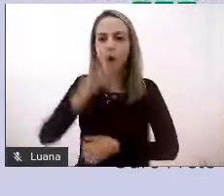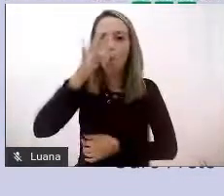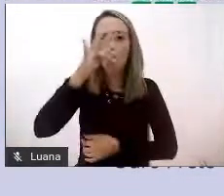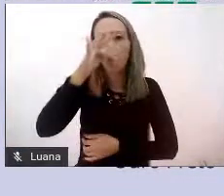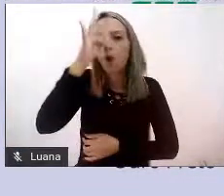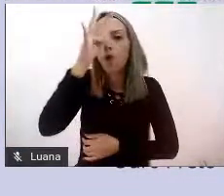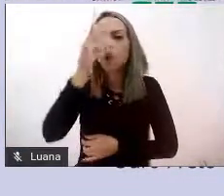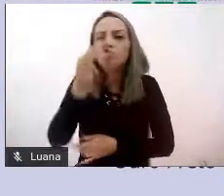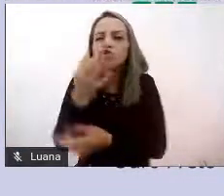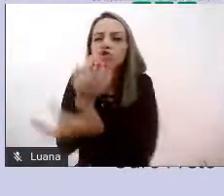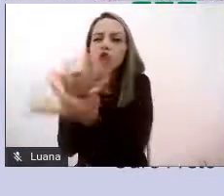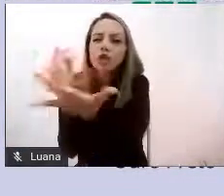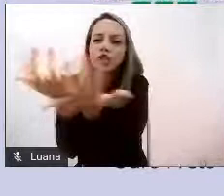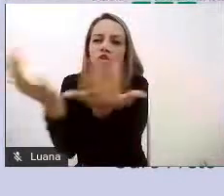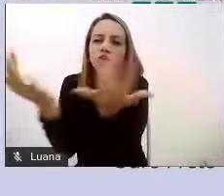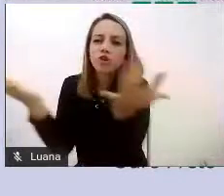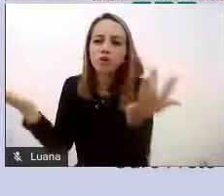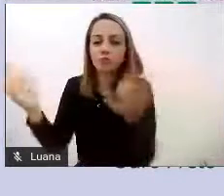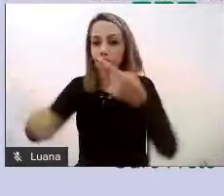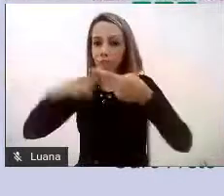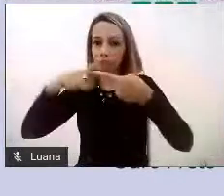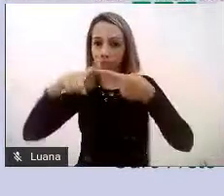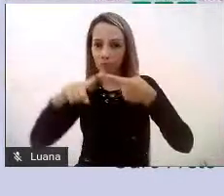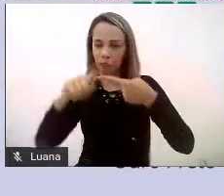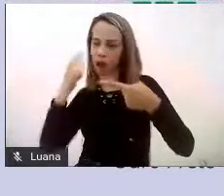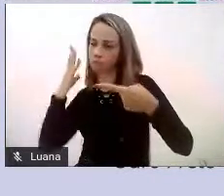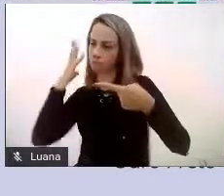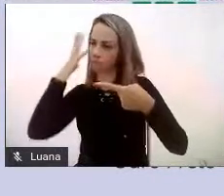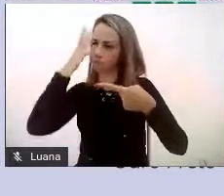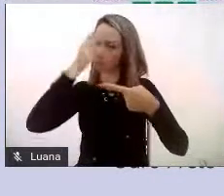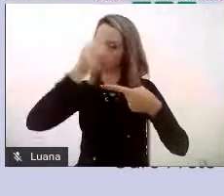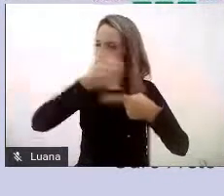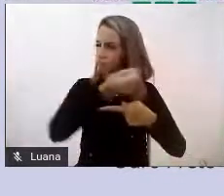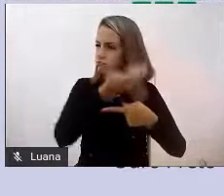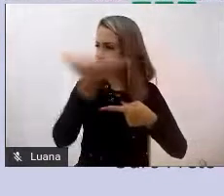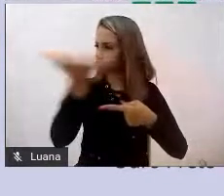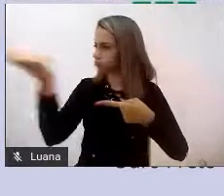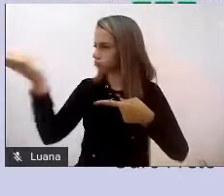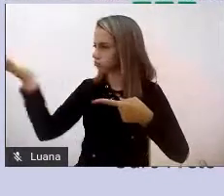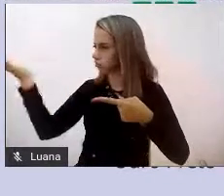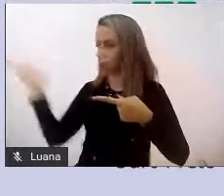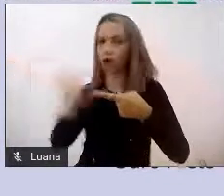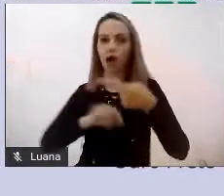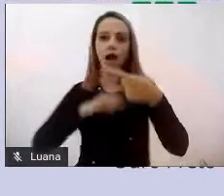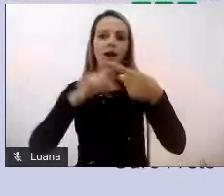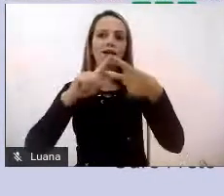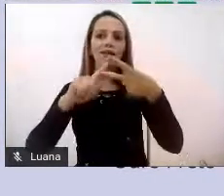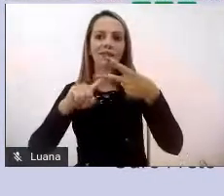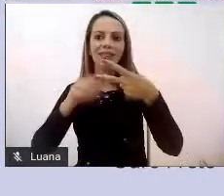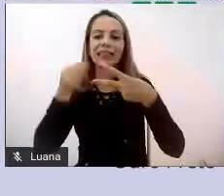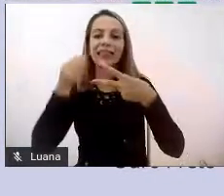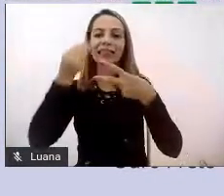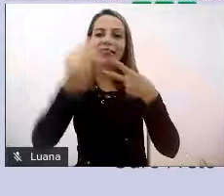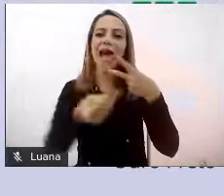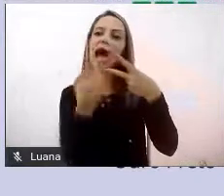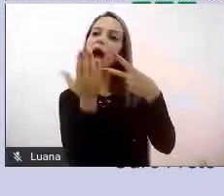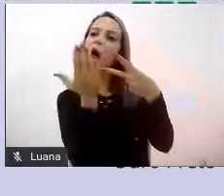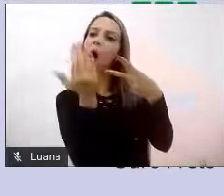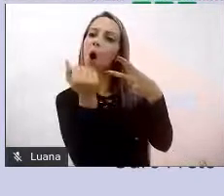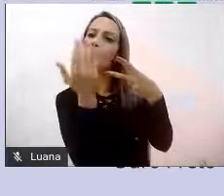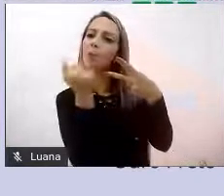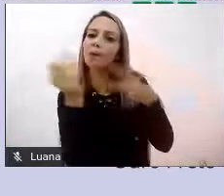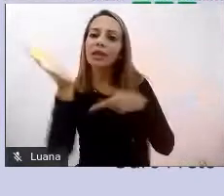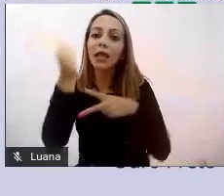urbana. Segundo, para produzir alimento para o palácio, para quem vive às custas do próprio Nassau.